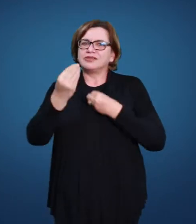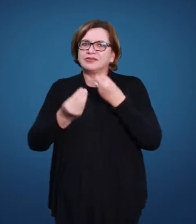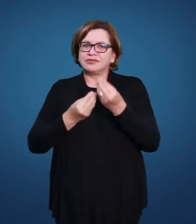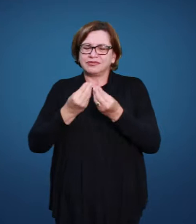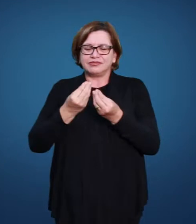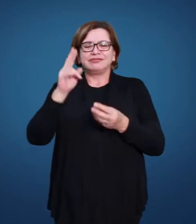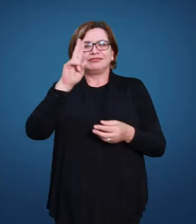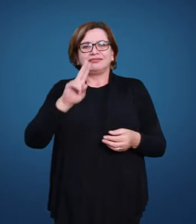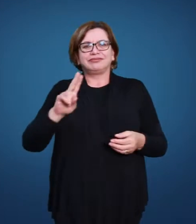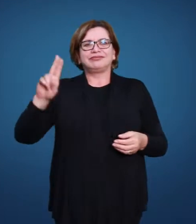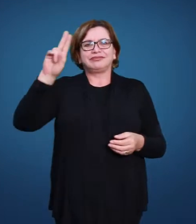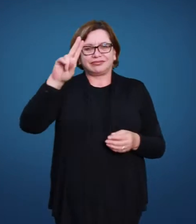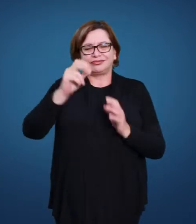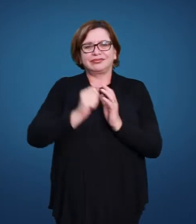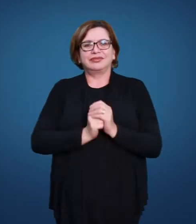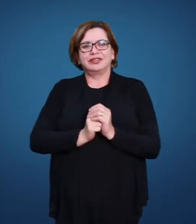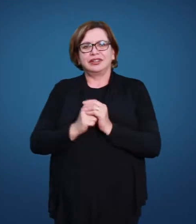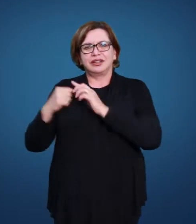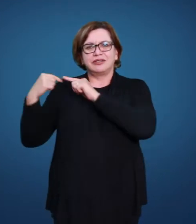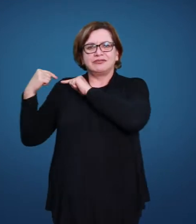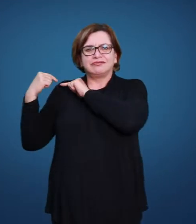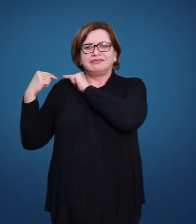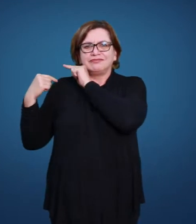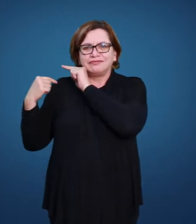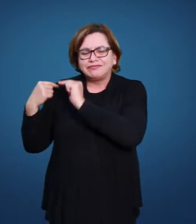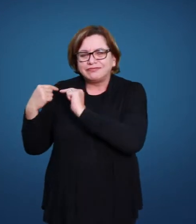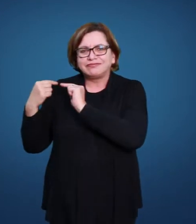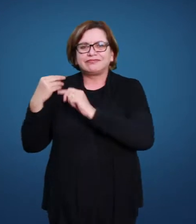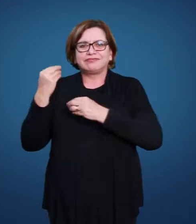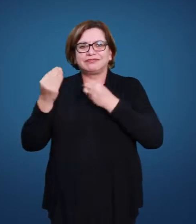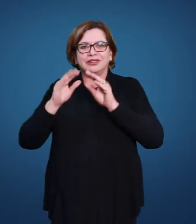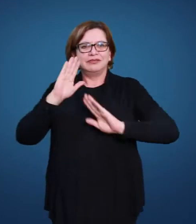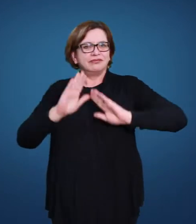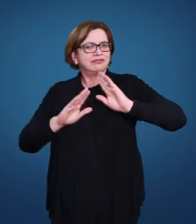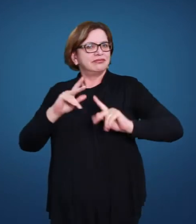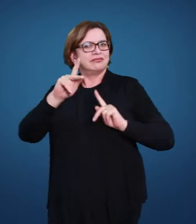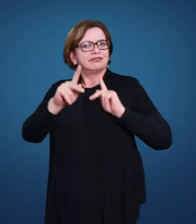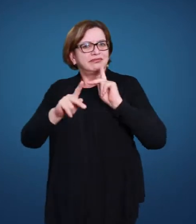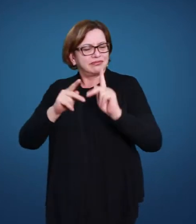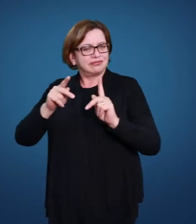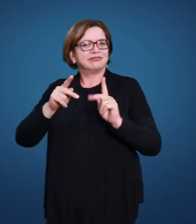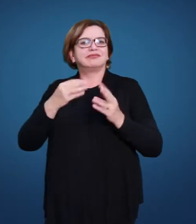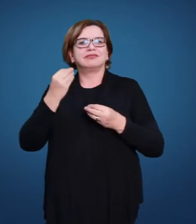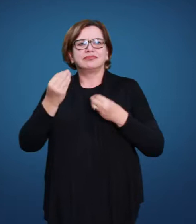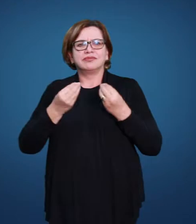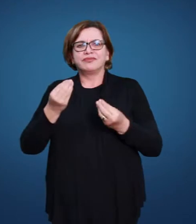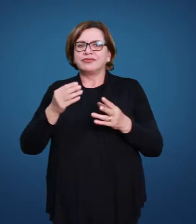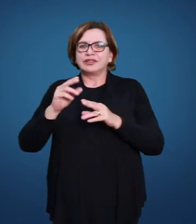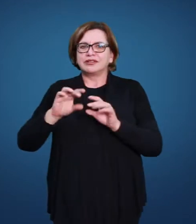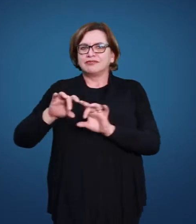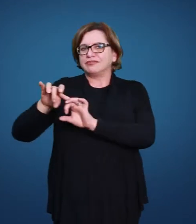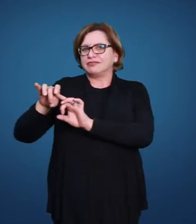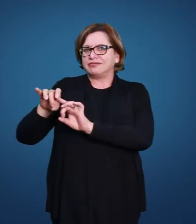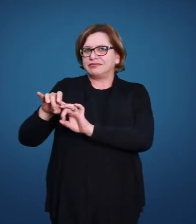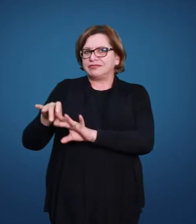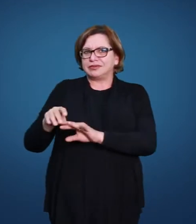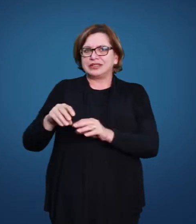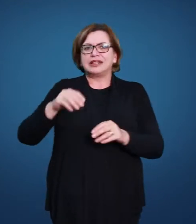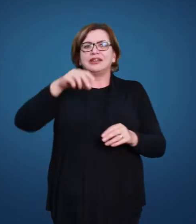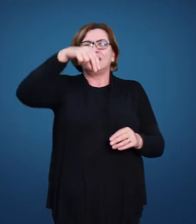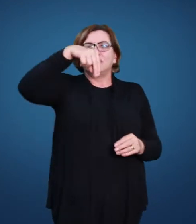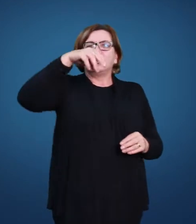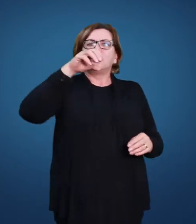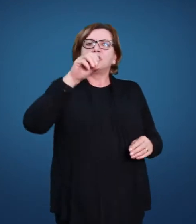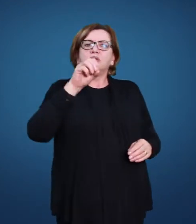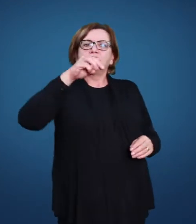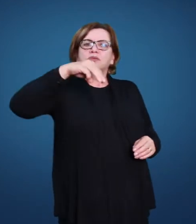princípios utilitários. Com o passar dos tempos, alguns povos primitivos deixaram de ser